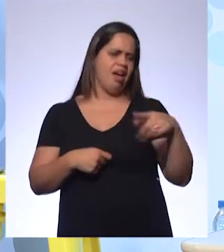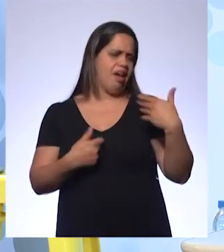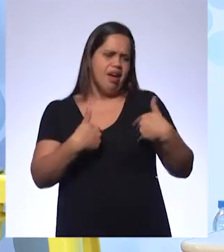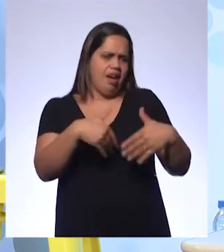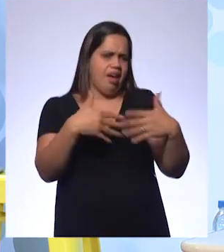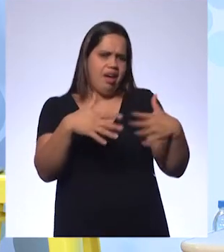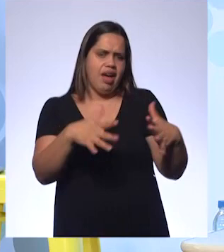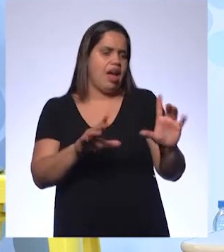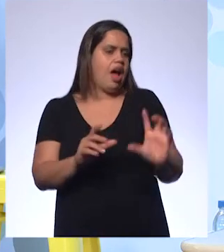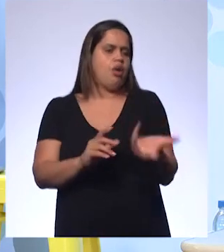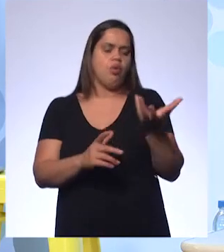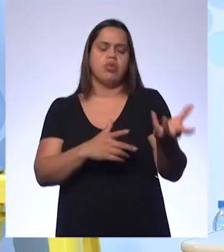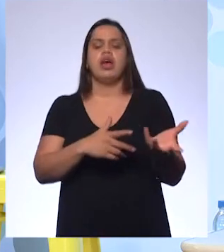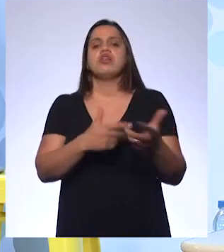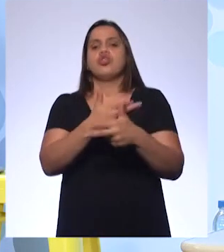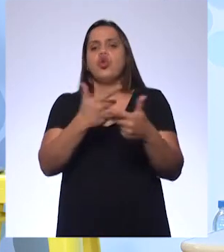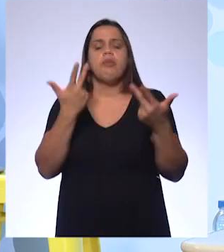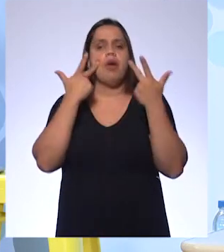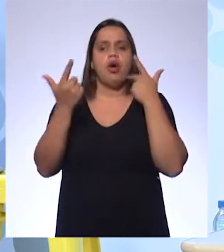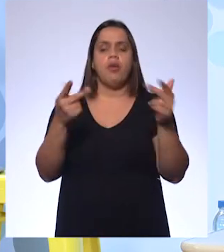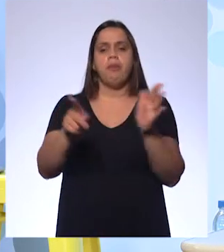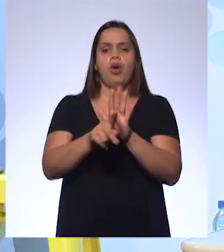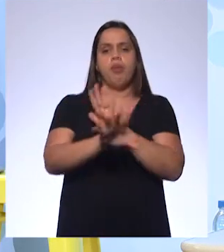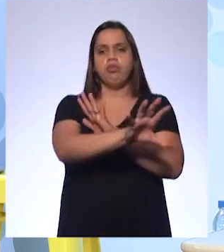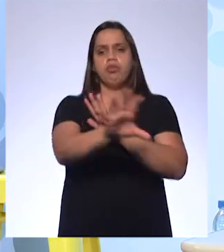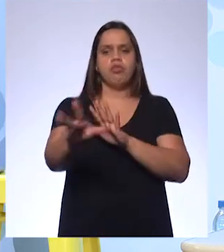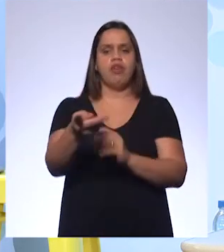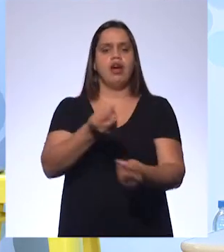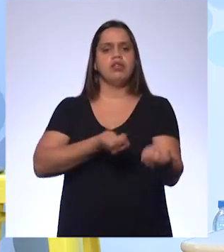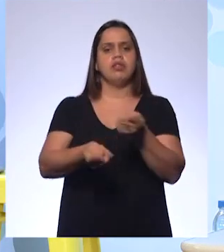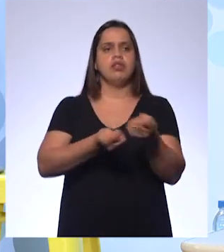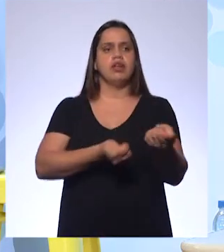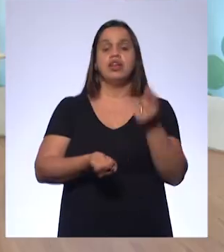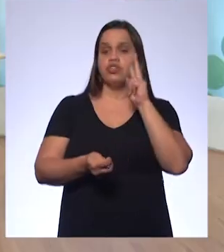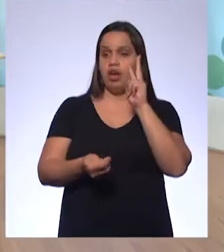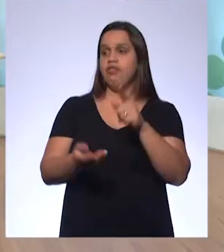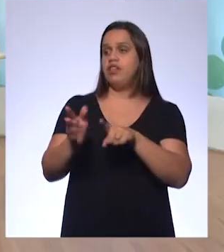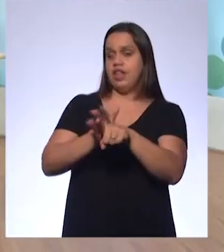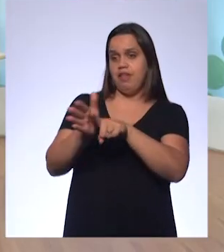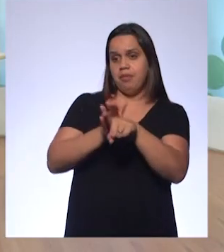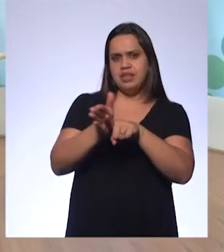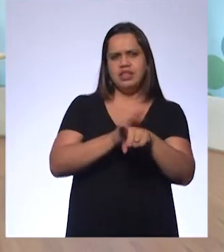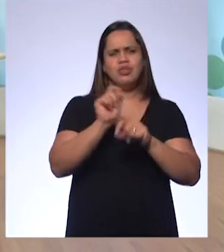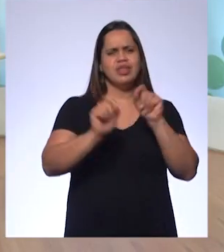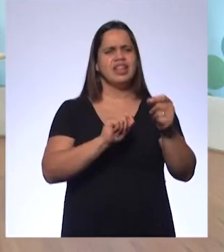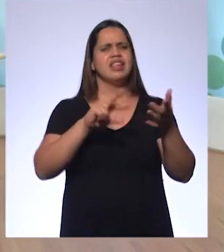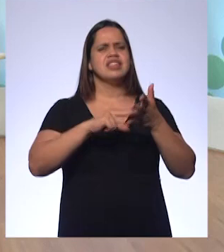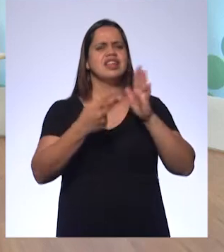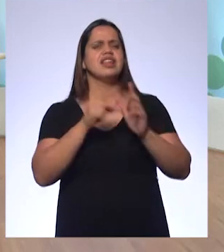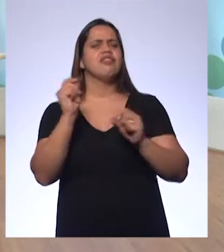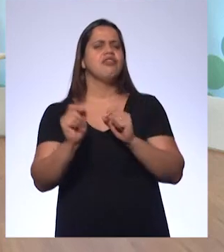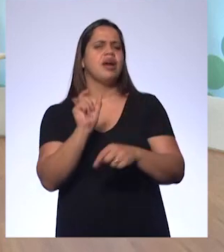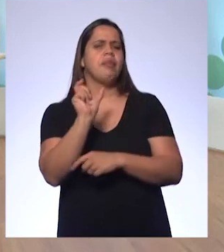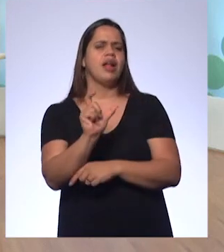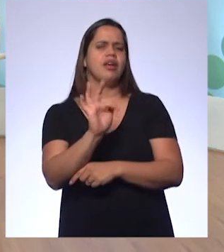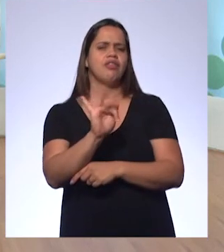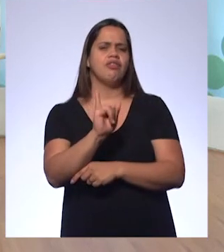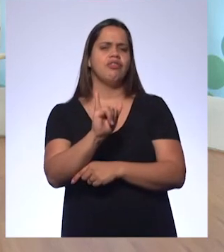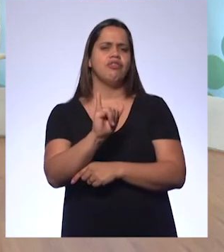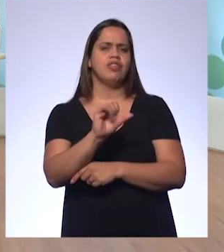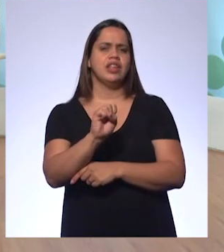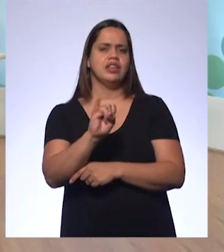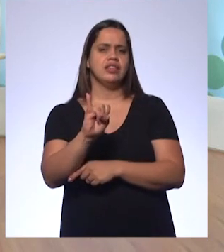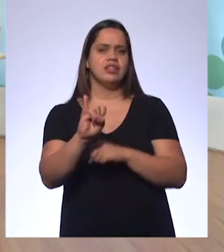as coisas vão se autorregulando e assim caminha. Já peguei, prof. Eu estava até pensando, o que seria a etimologia, né?